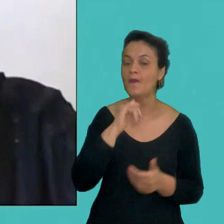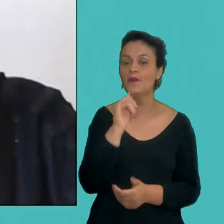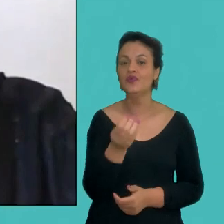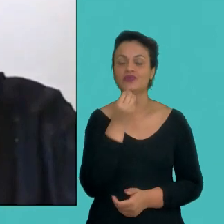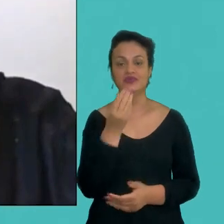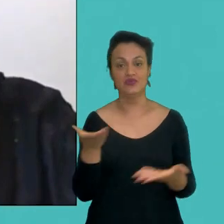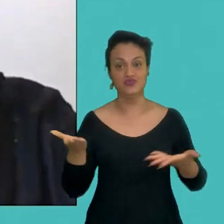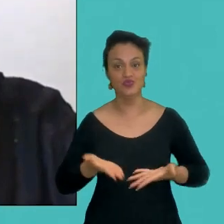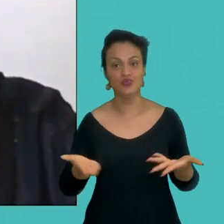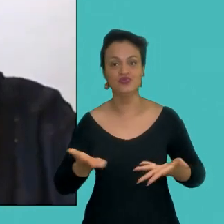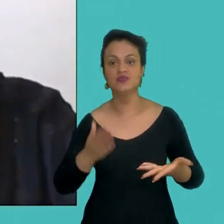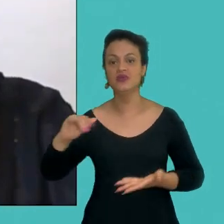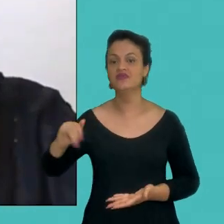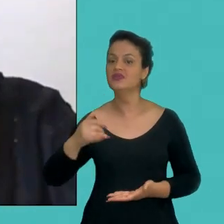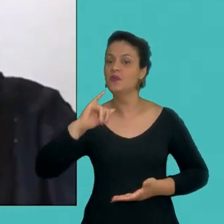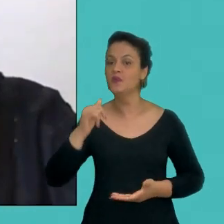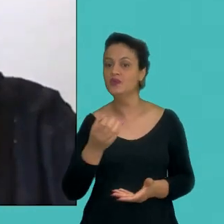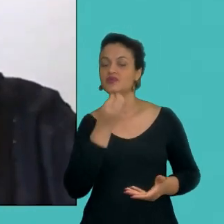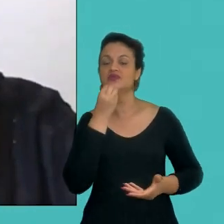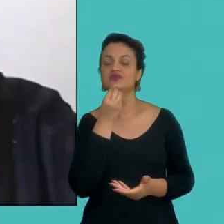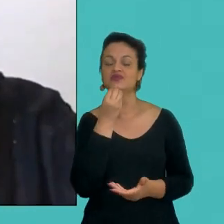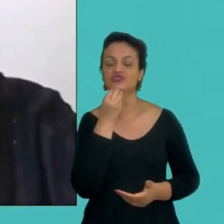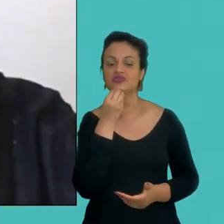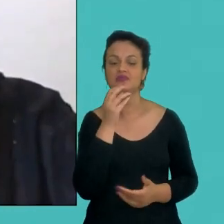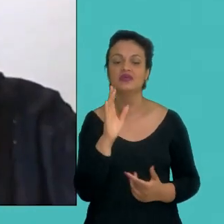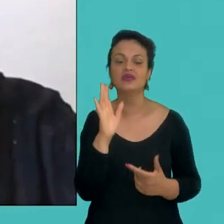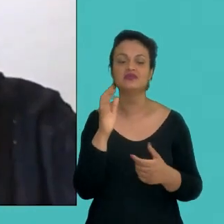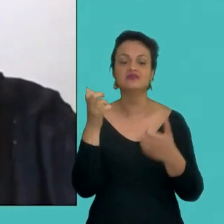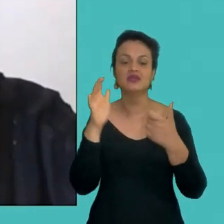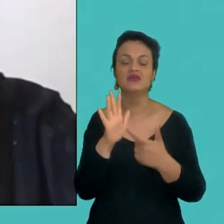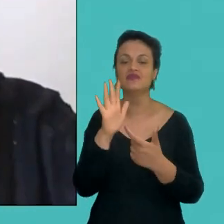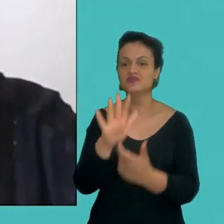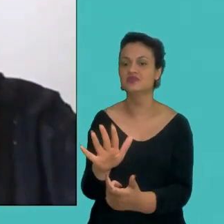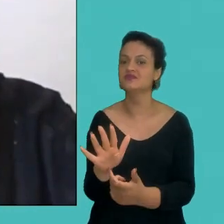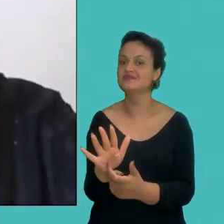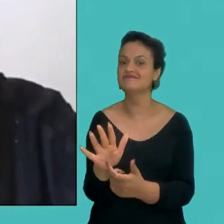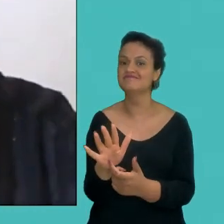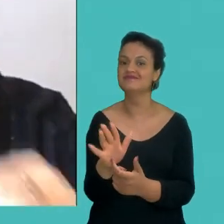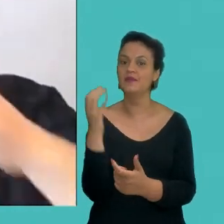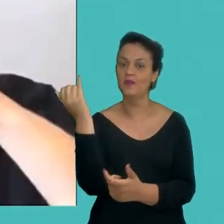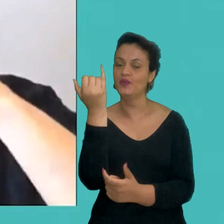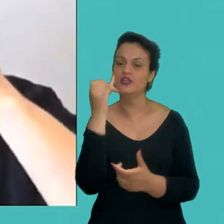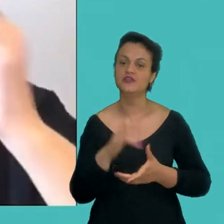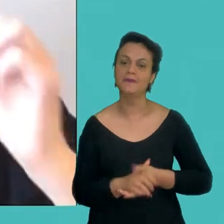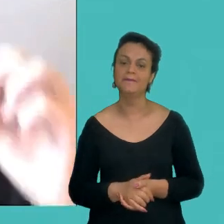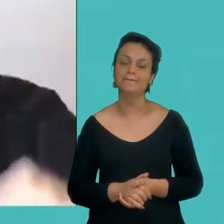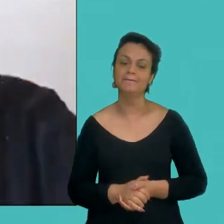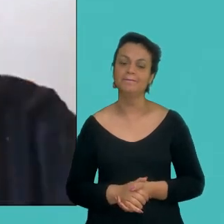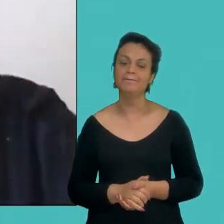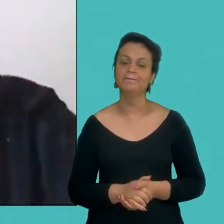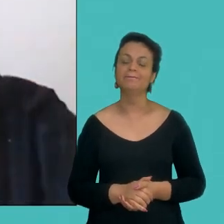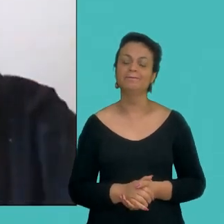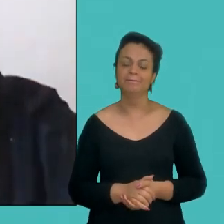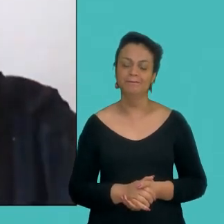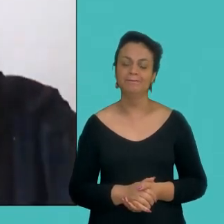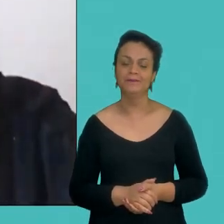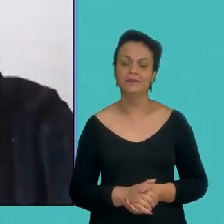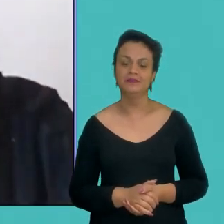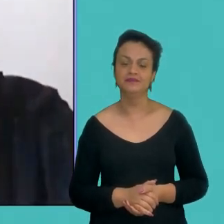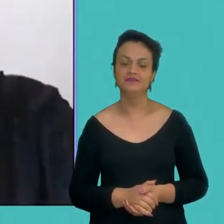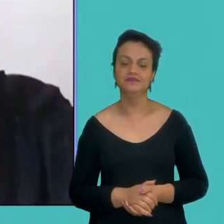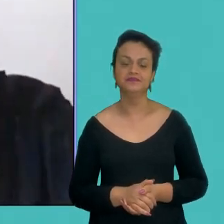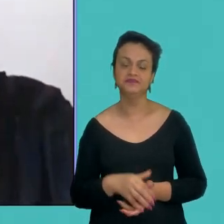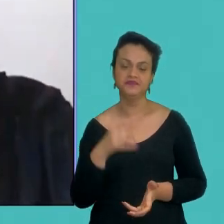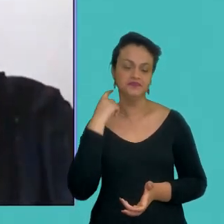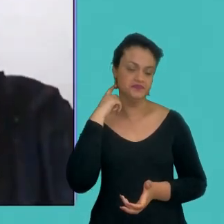estou usando mesmo essa oportunidade de falar a esse público para dividir com vocês o que me parece que é nevrálgico nas eleições.